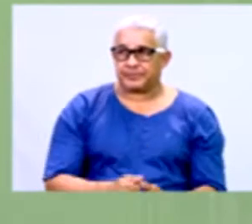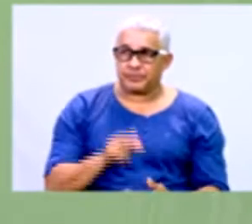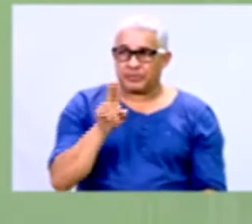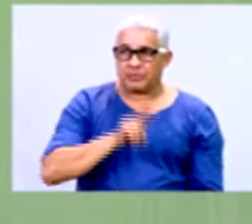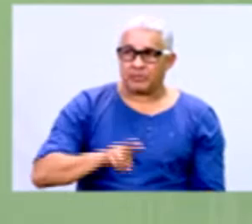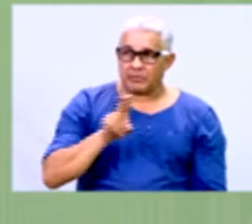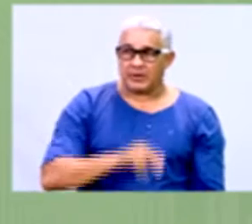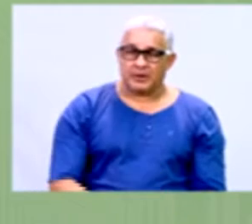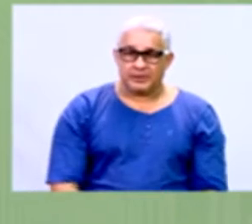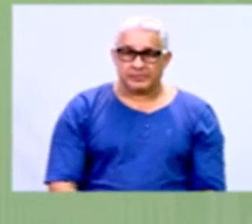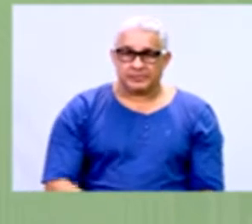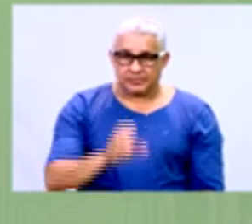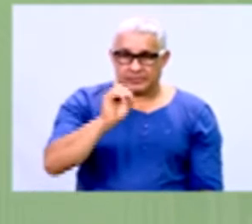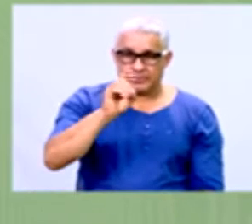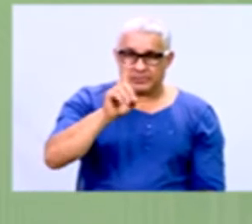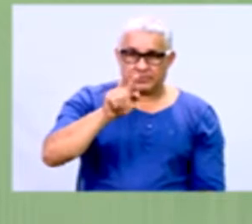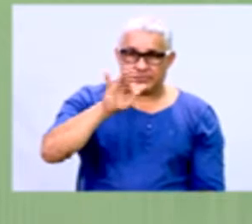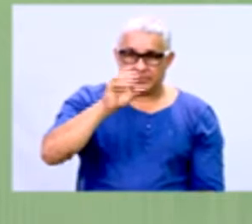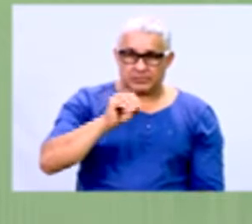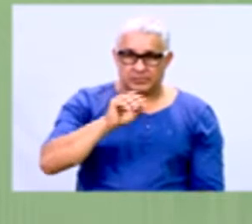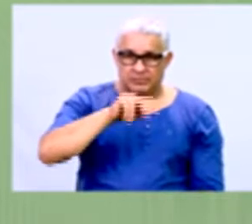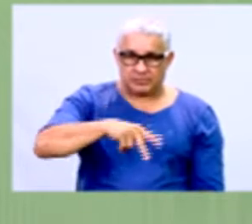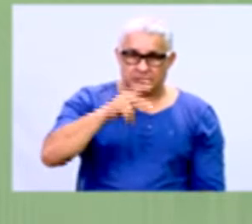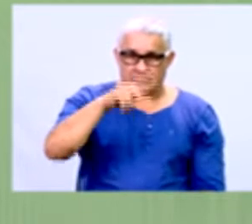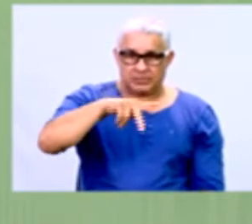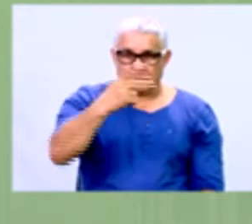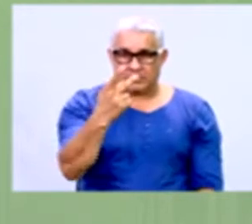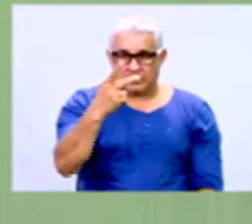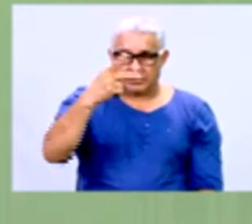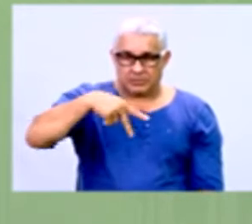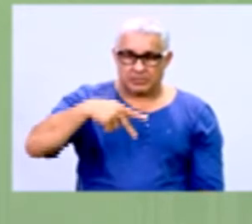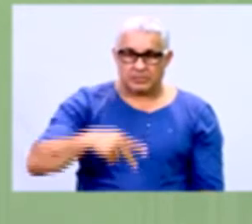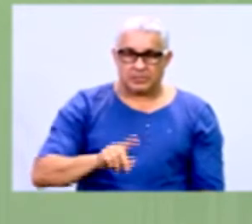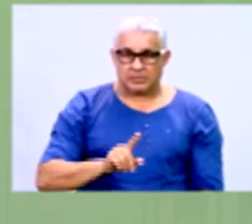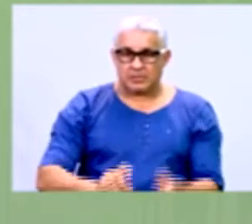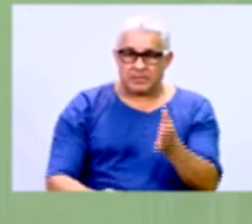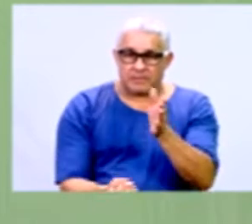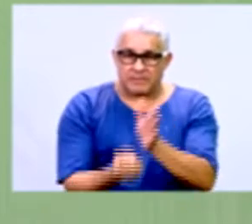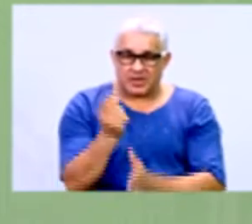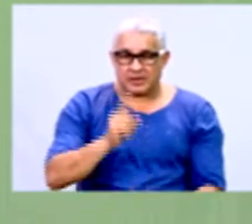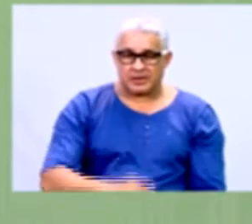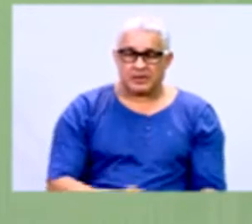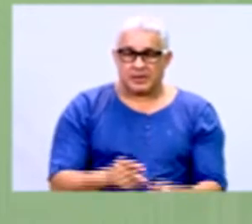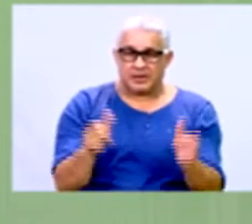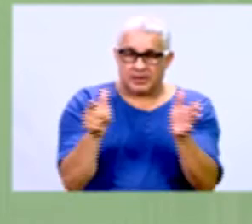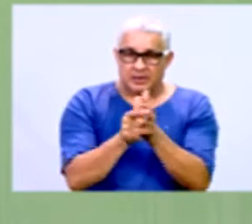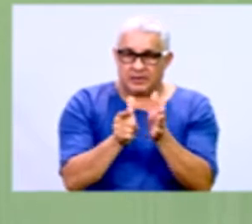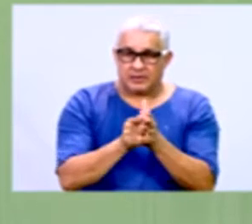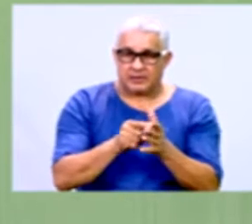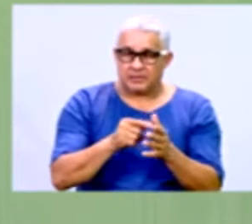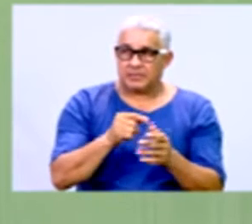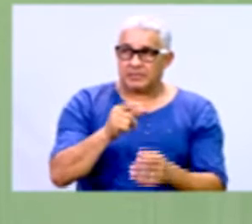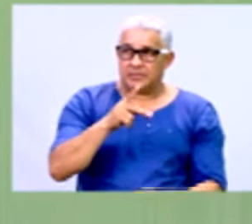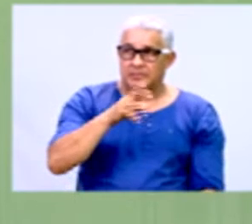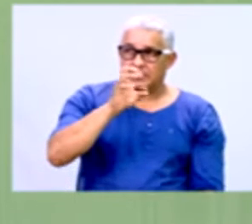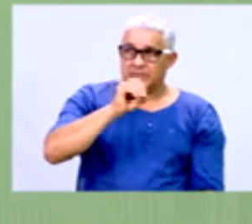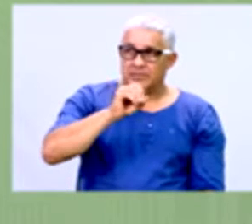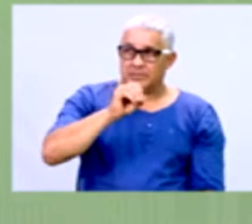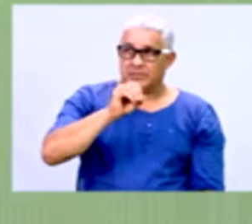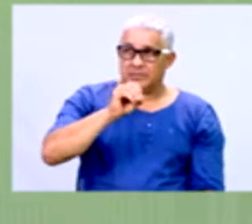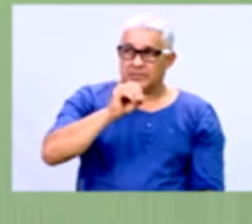utilizando um código PHP. Né? Criamos uma página aqui chamada processa.php, onde ele iria